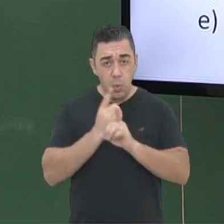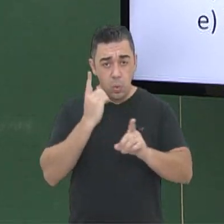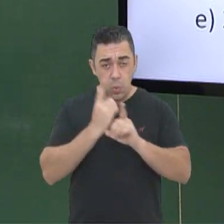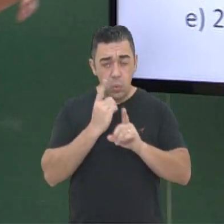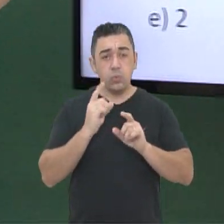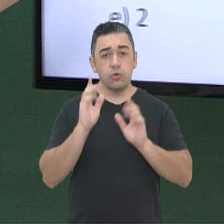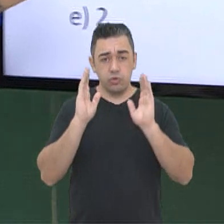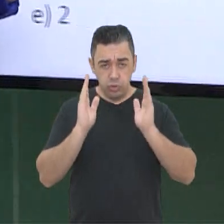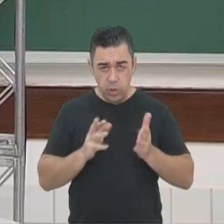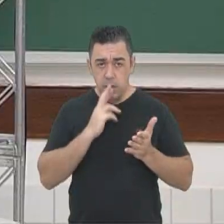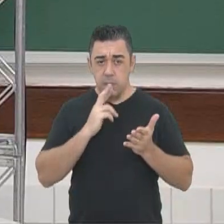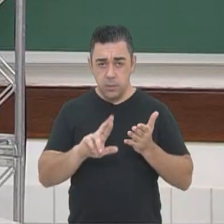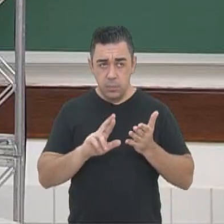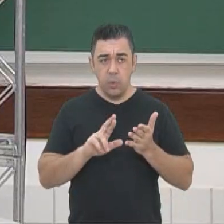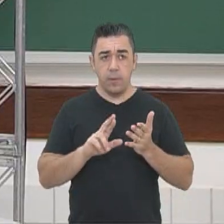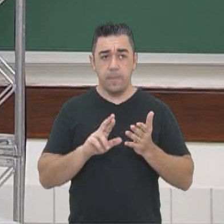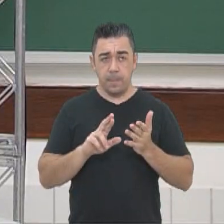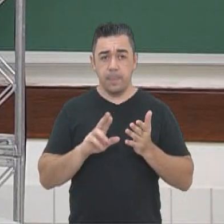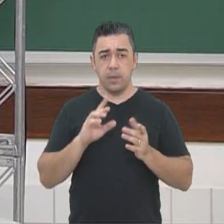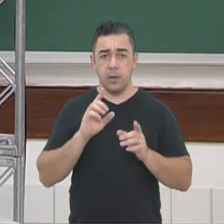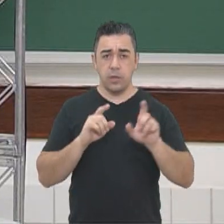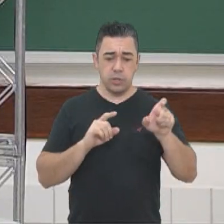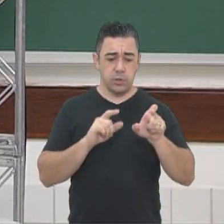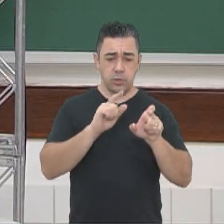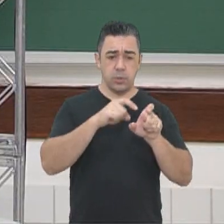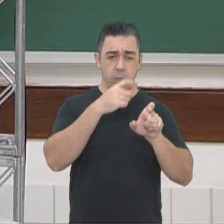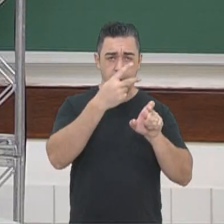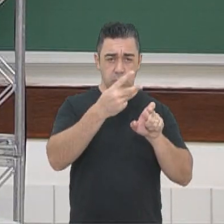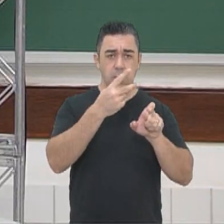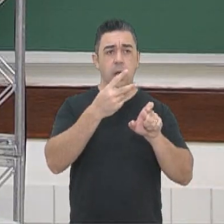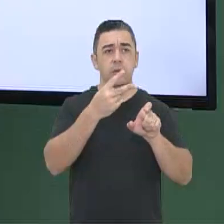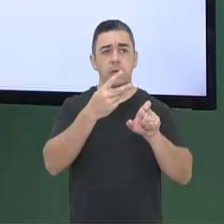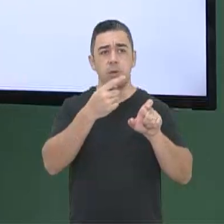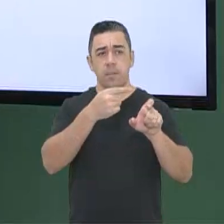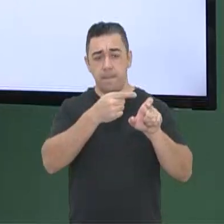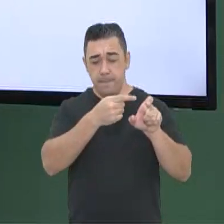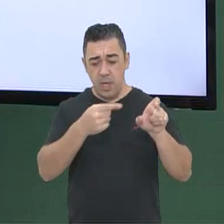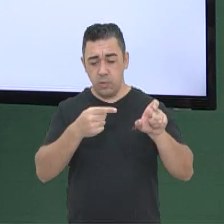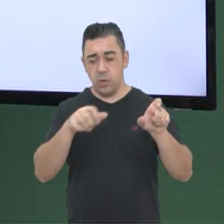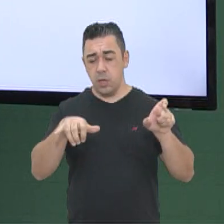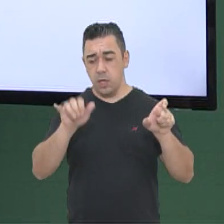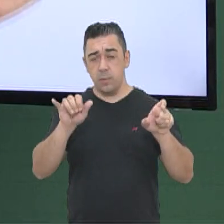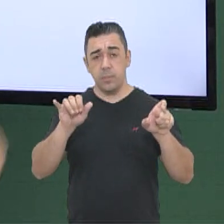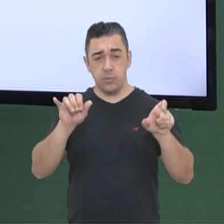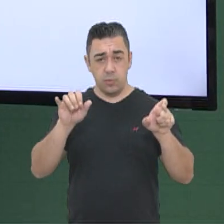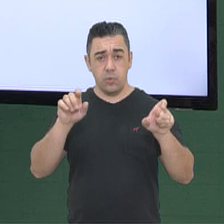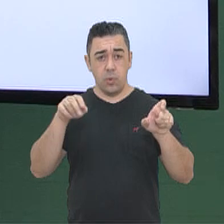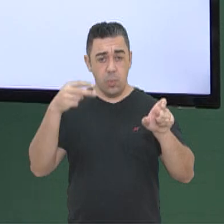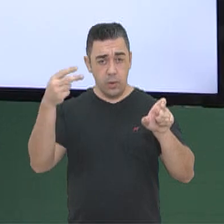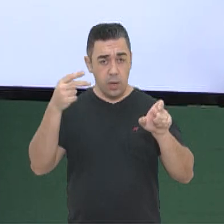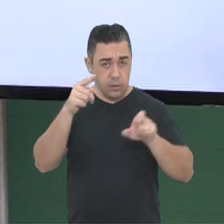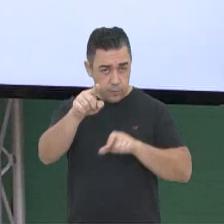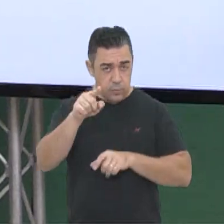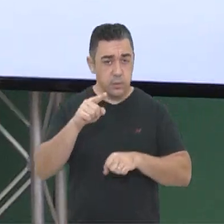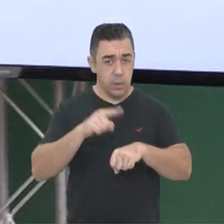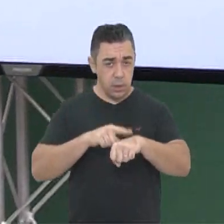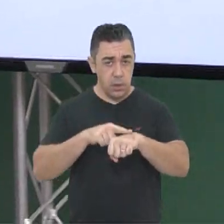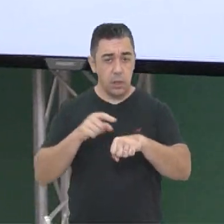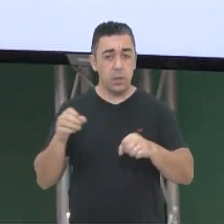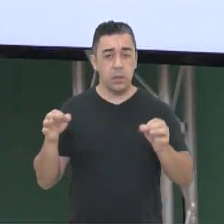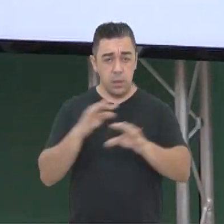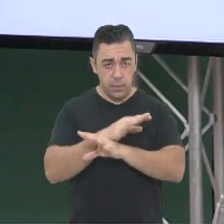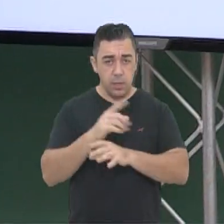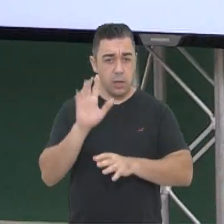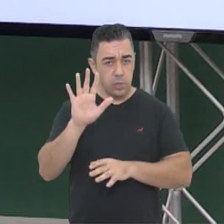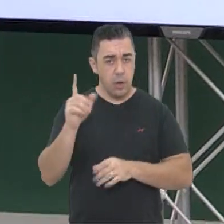quadrado x ao quadrado e y ao quadrado, eu faço a diferença entre eles. Vou subtrair um do outro, tá? Então, eu vou deixar vocês terminarem, daqui a